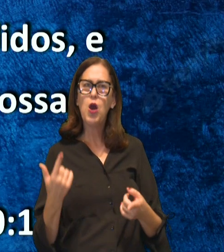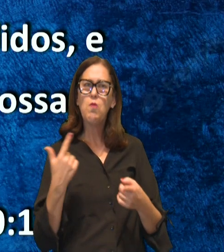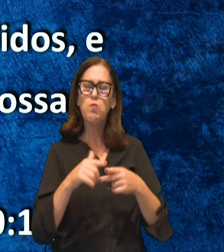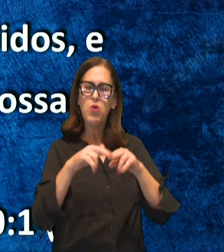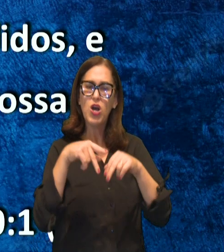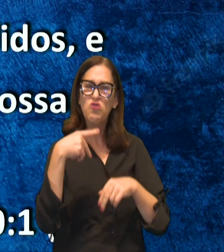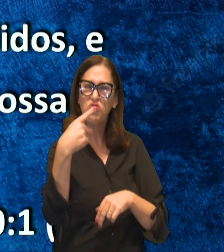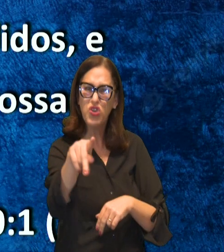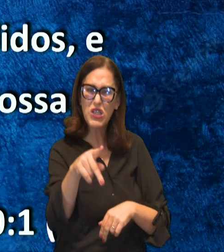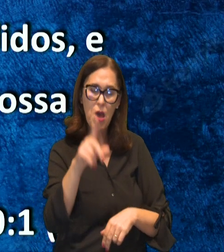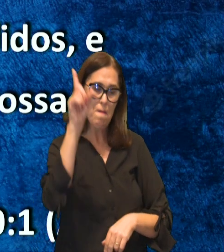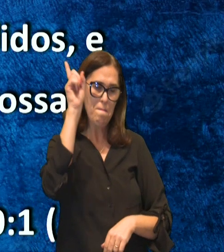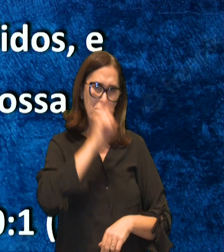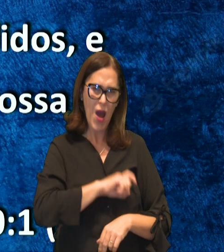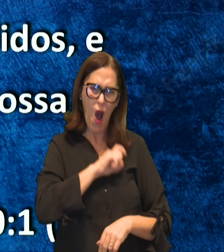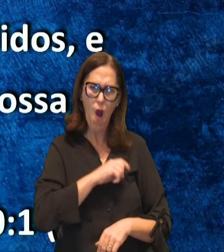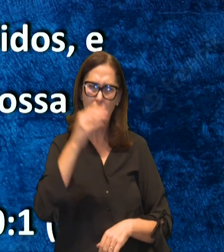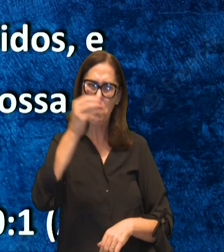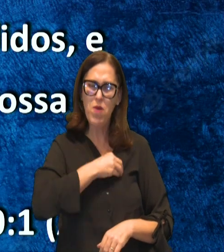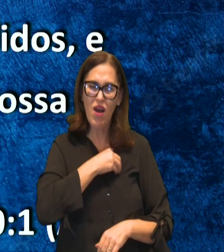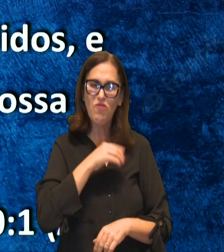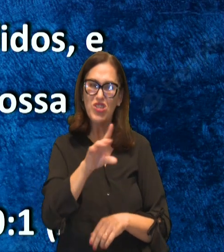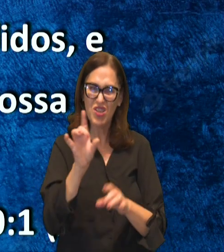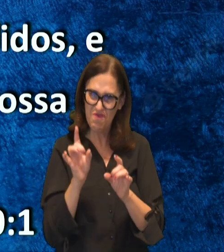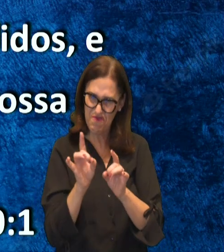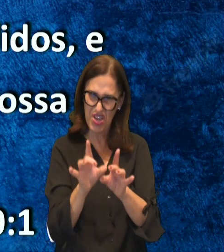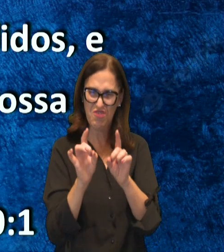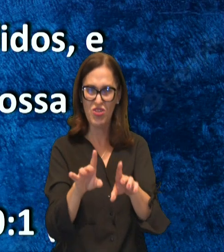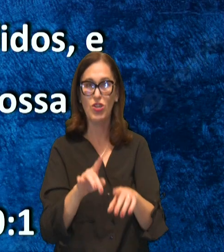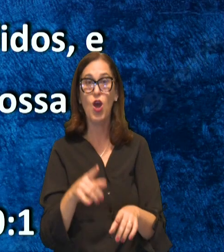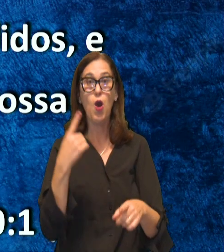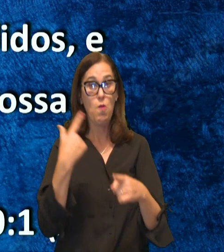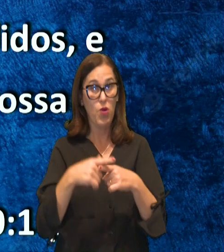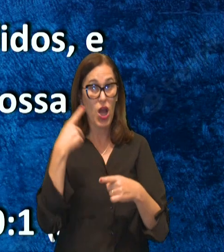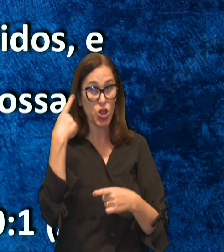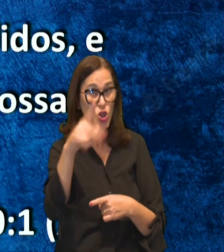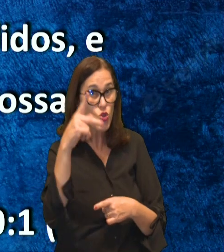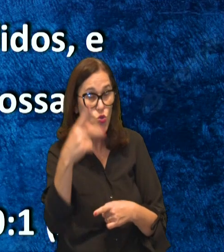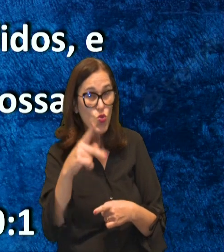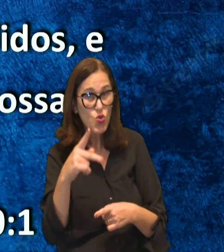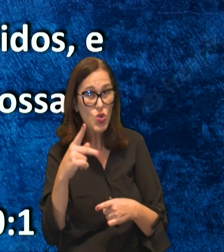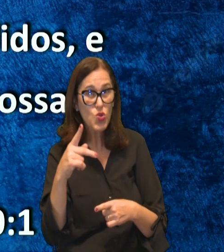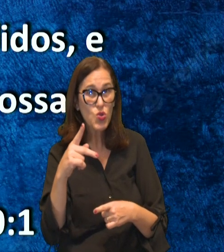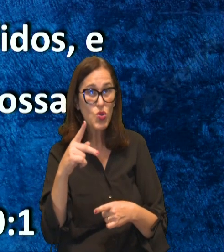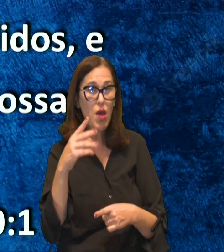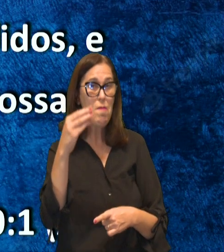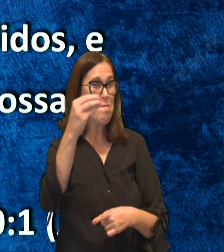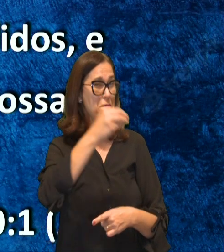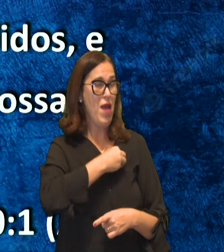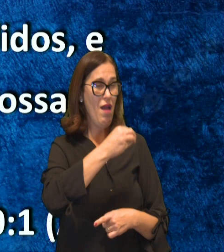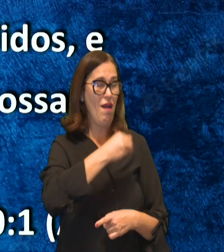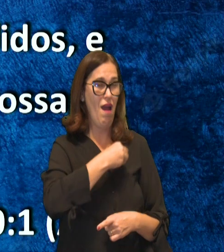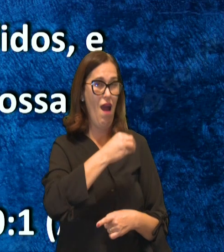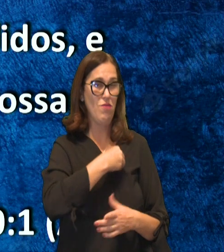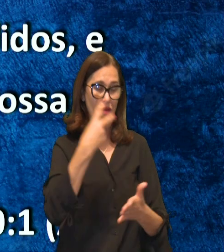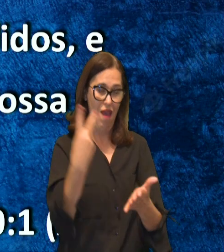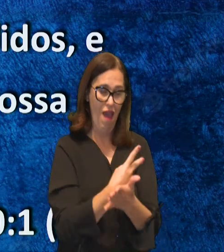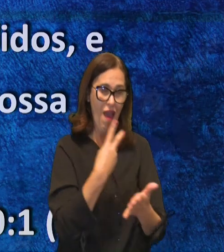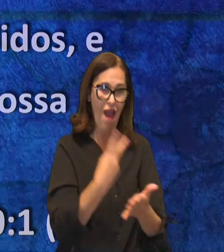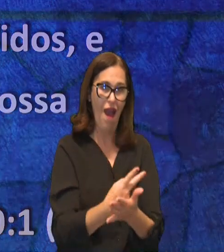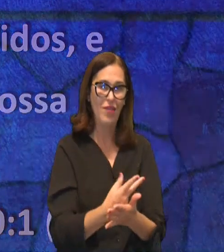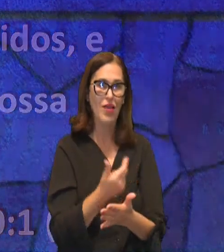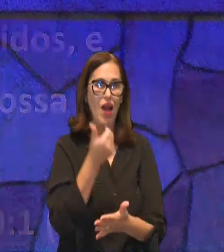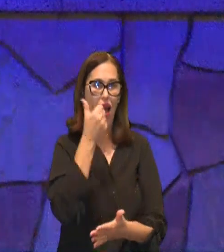das vossas iniquidades é que fostes vendidos, e por causa das vossas transgressões a vossa mãe